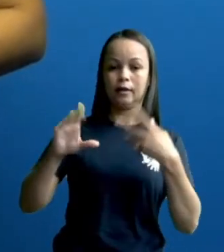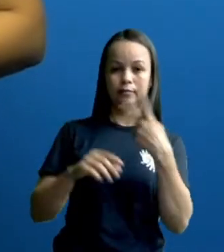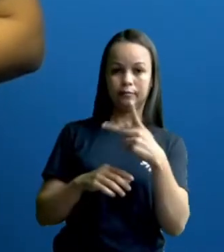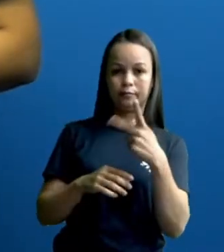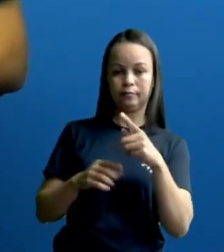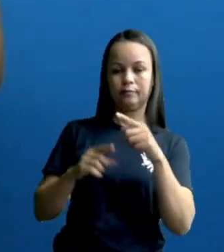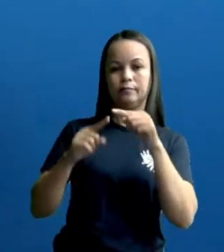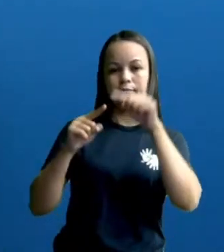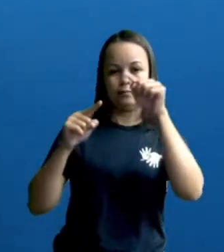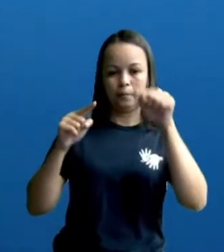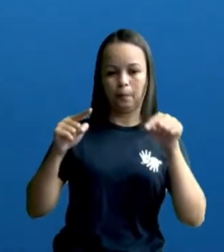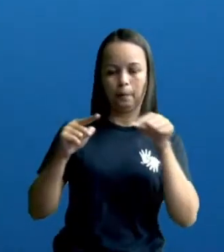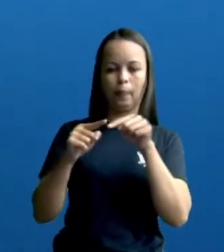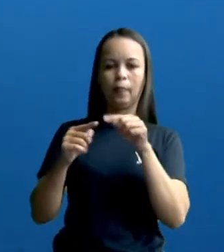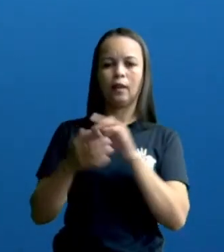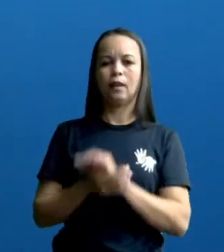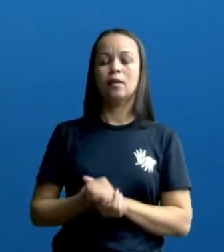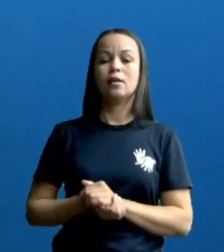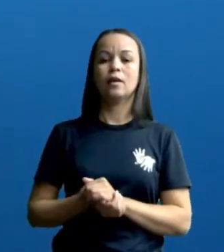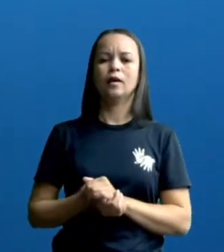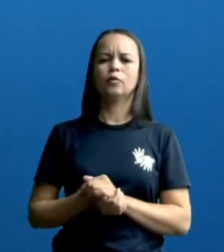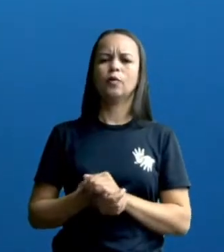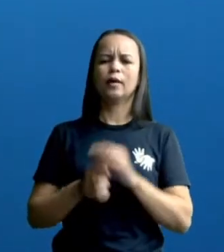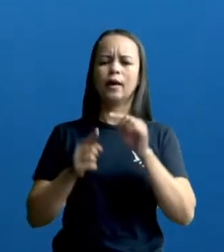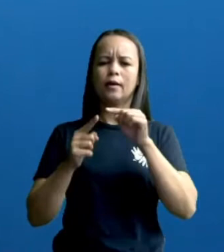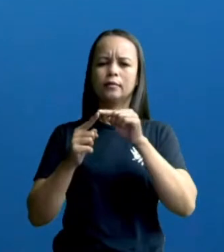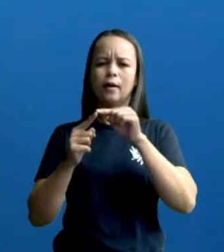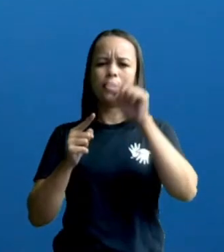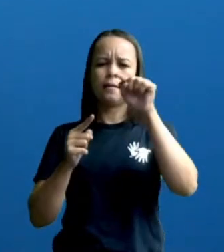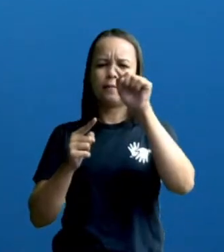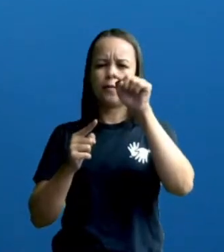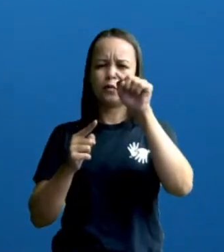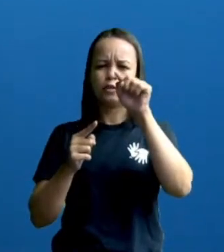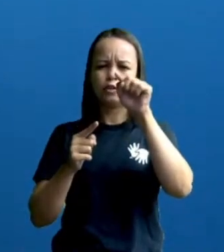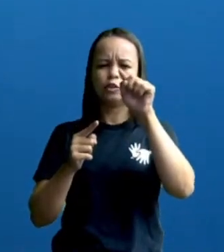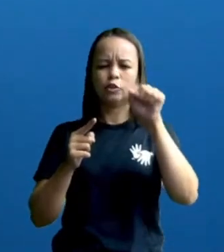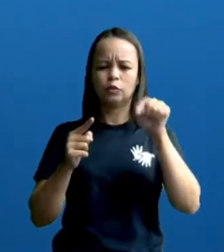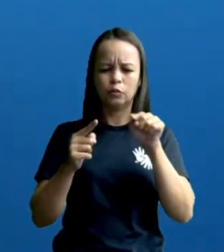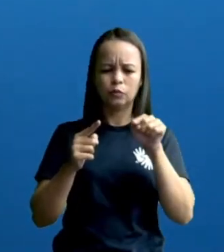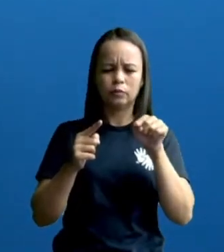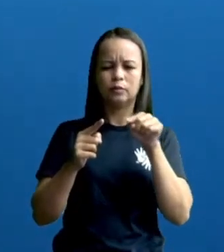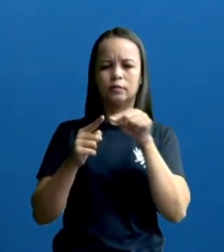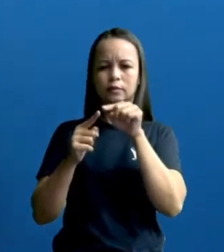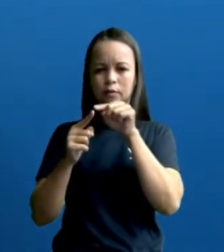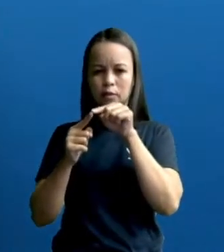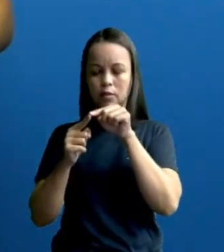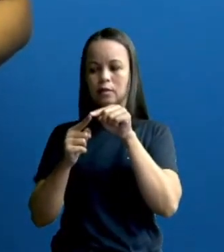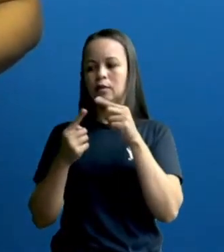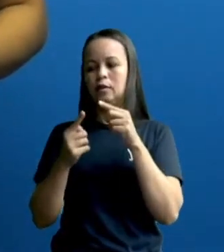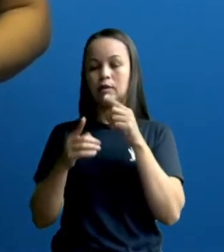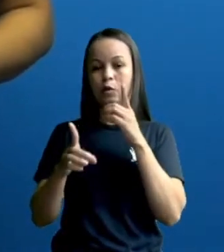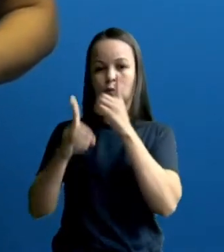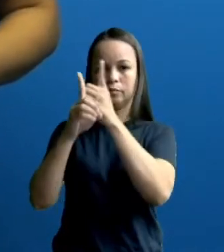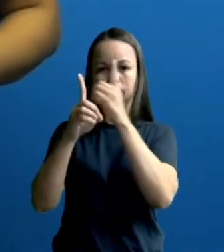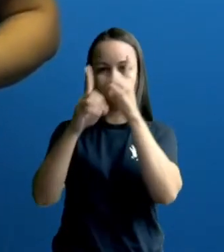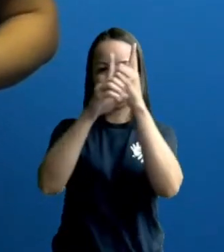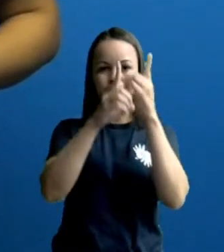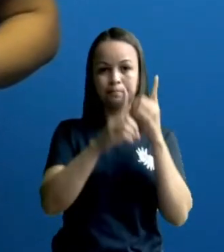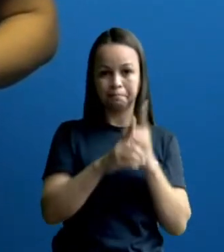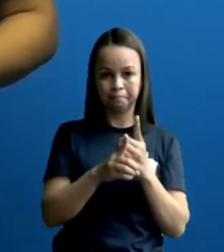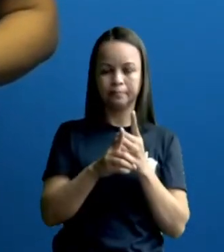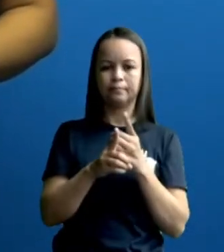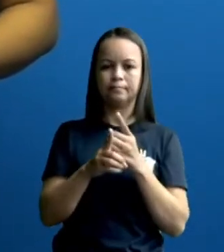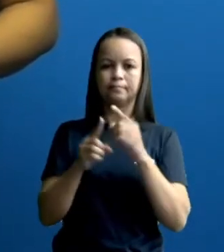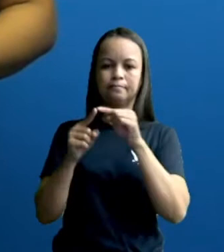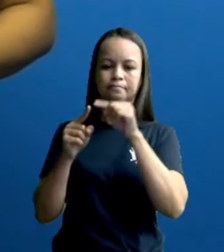do triângulo. Então, cada pontinha, cada encontro desses